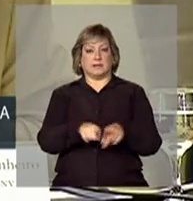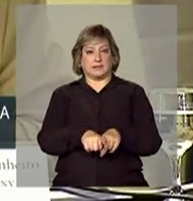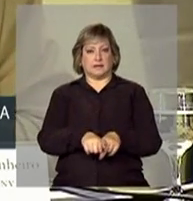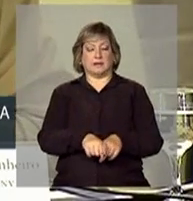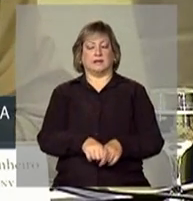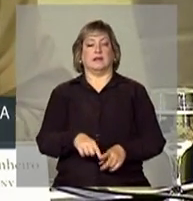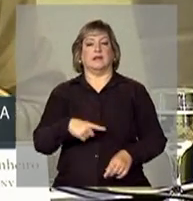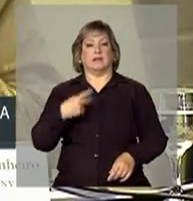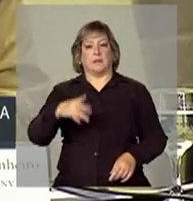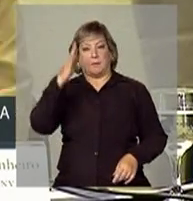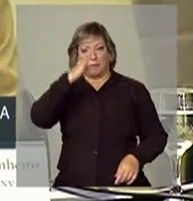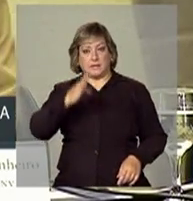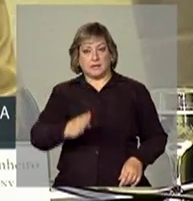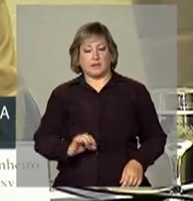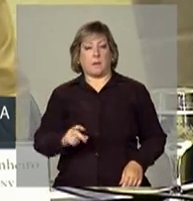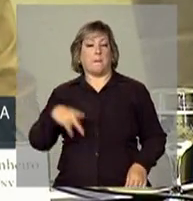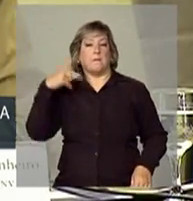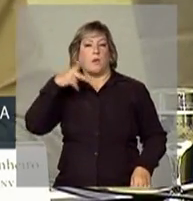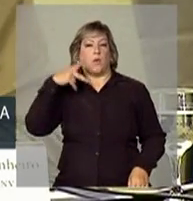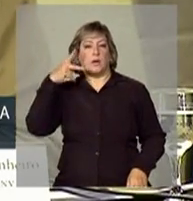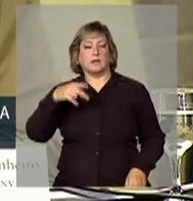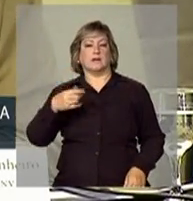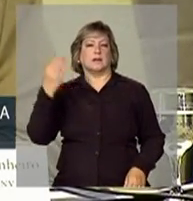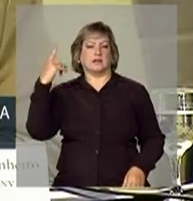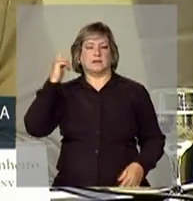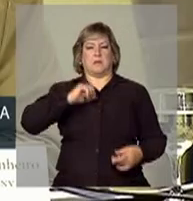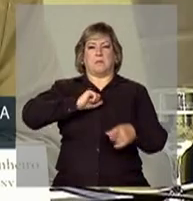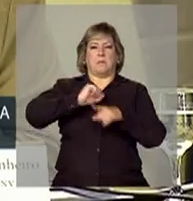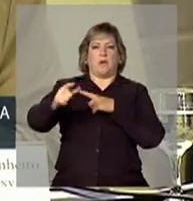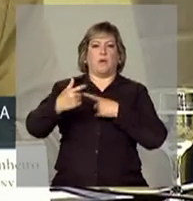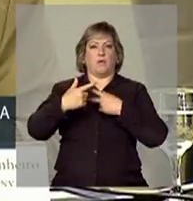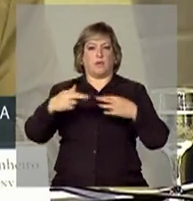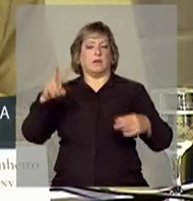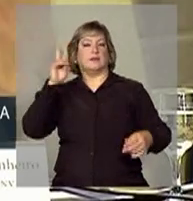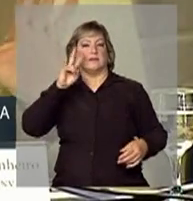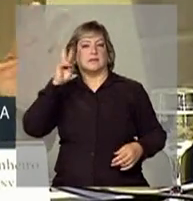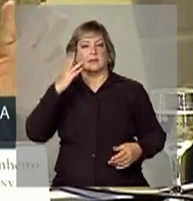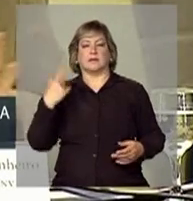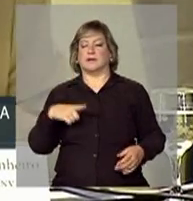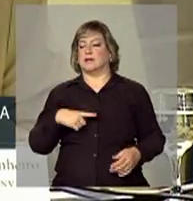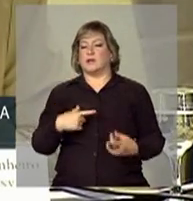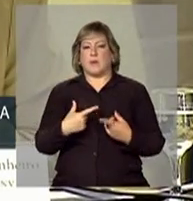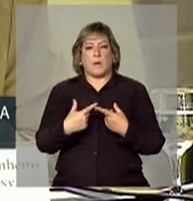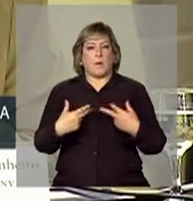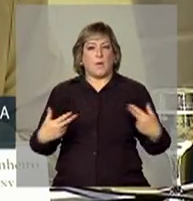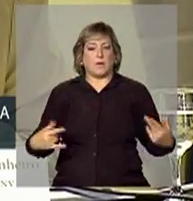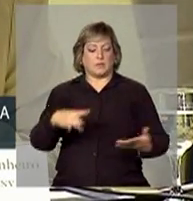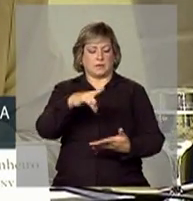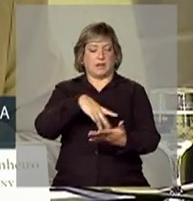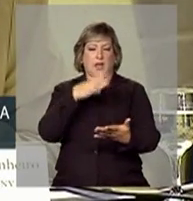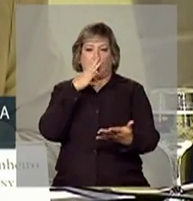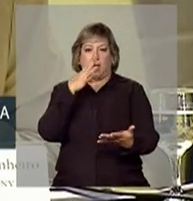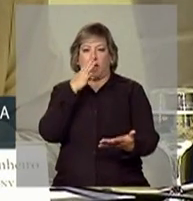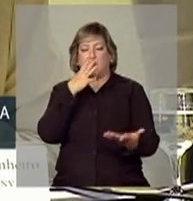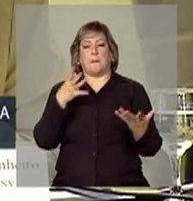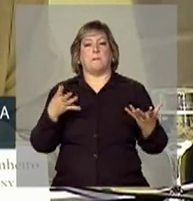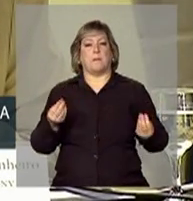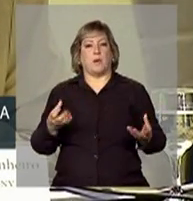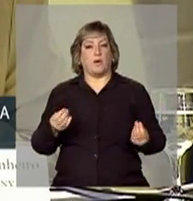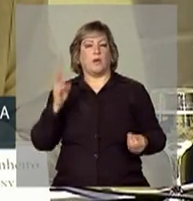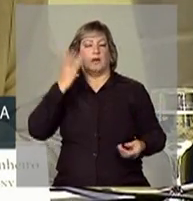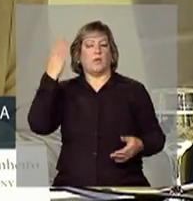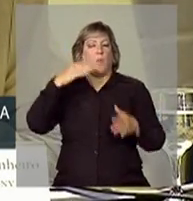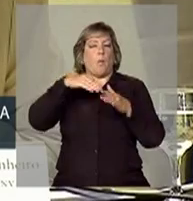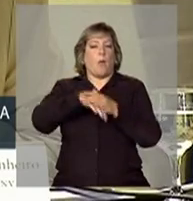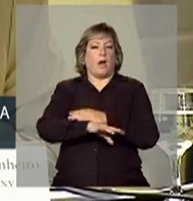Lidava mal, com políticas de colocá-los para fora o mais rapidamente possível. São patéticos os documentos, os comentários